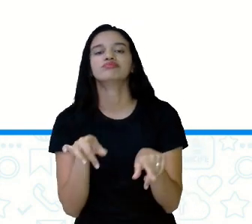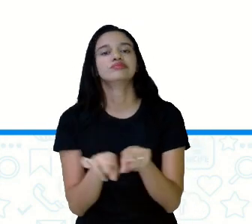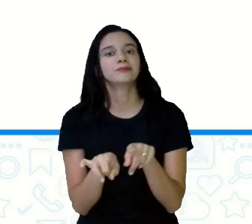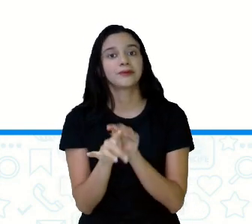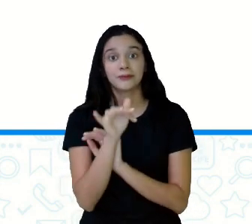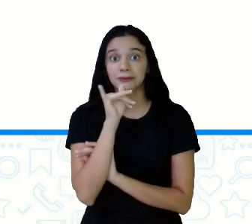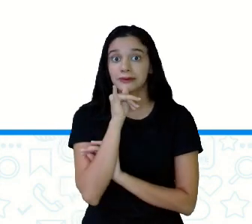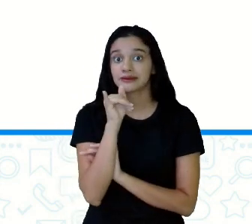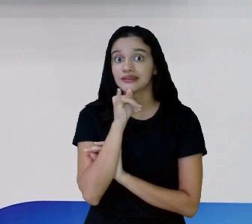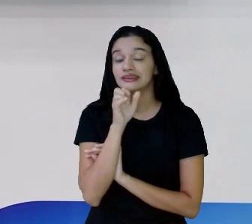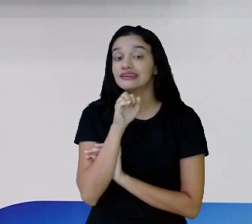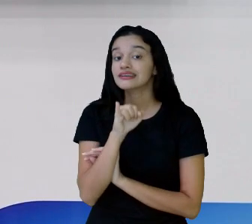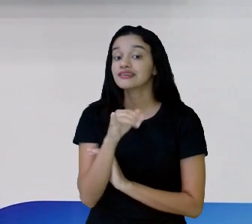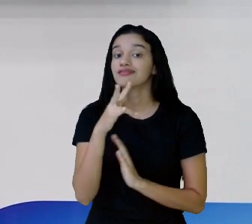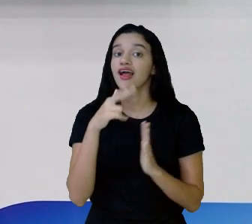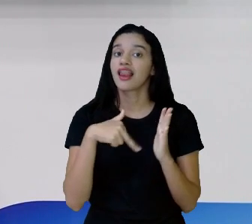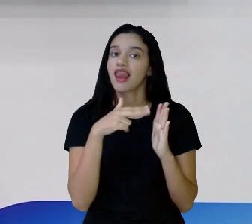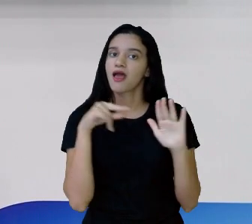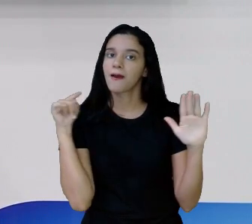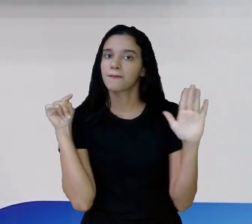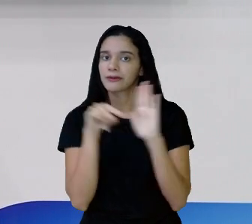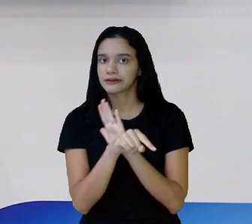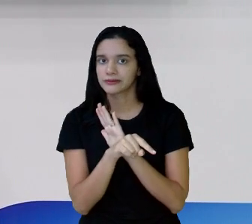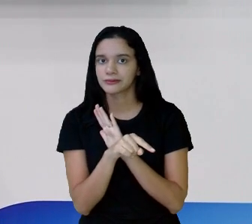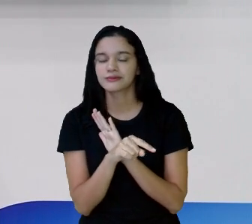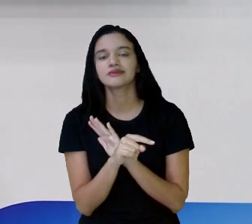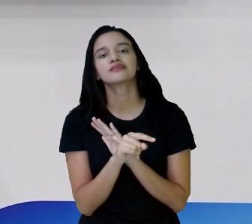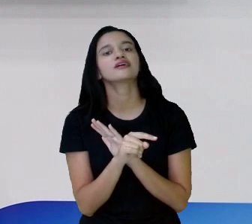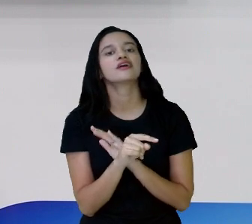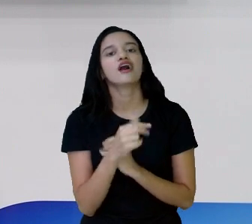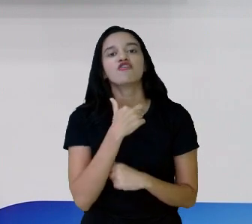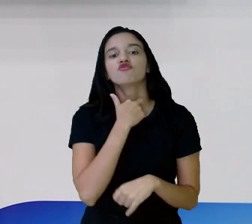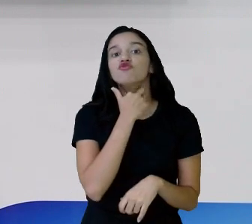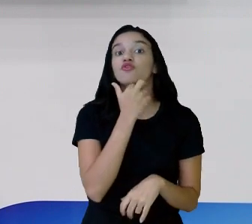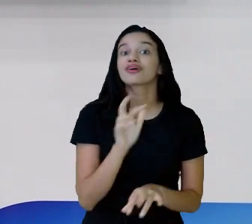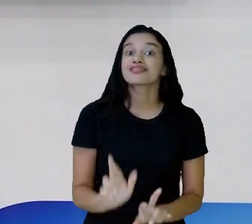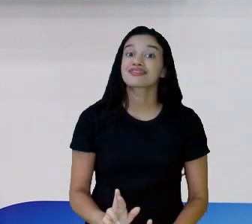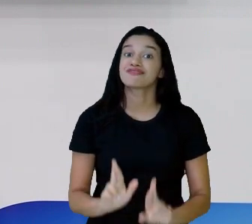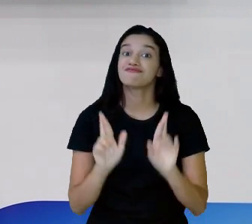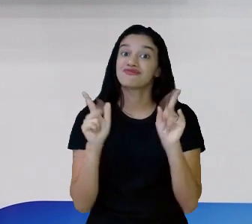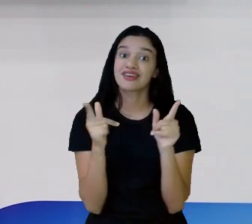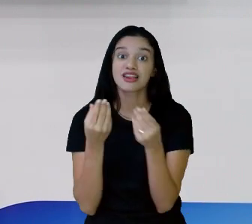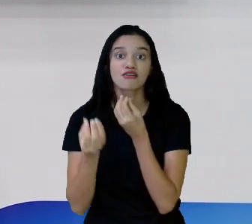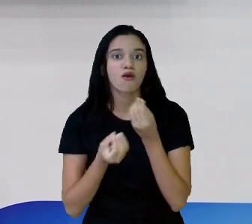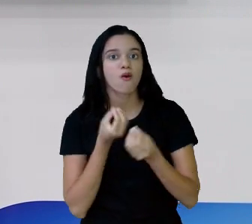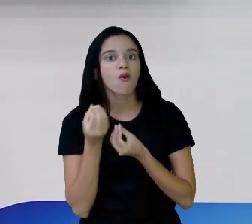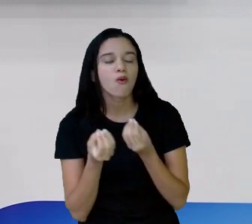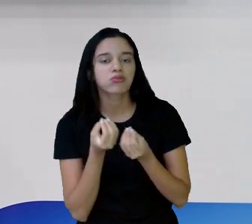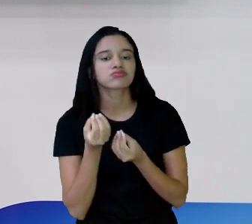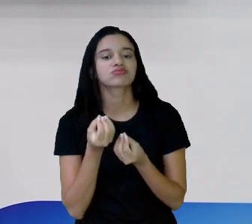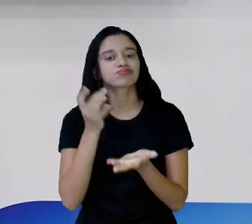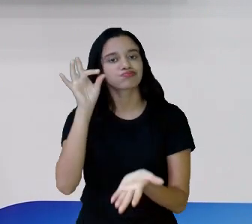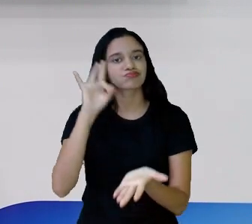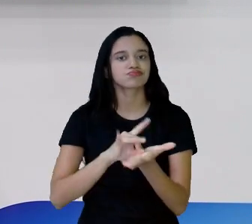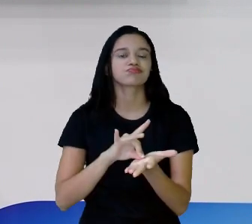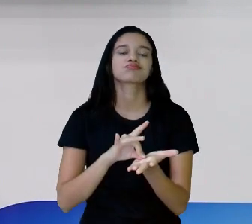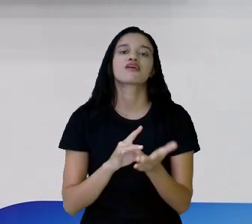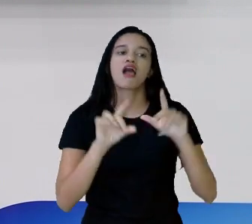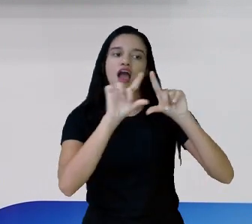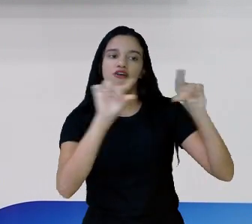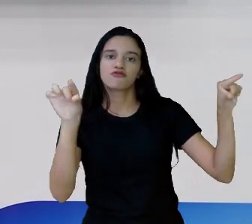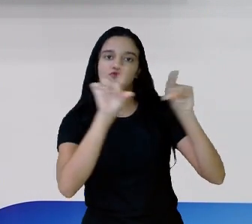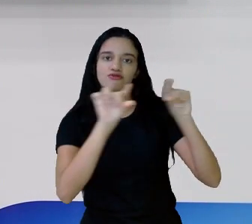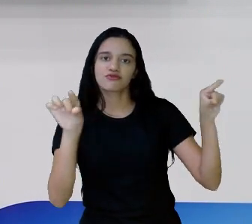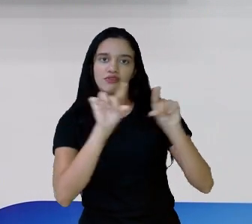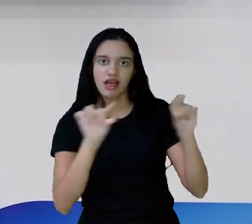Por exemplo, se você vai ler uma pergunta, a sua entonação é diferente, como se fosse uma afirmação, como que a frase